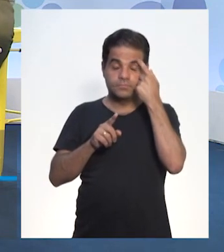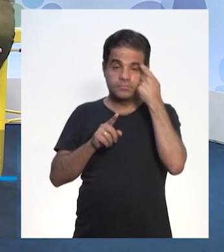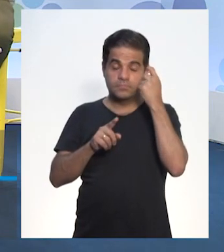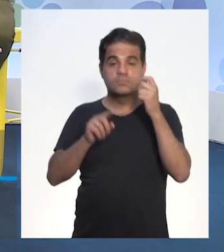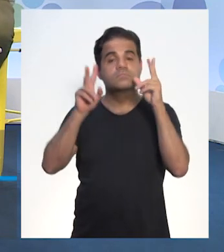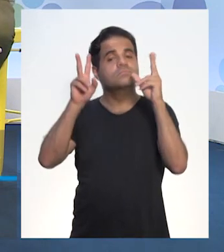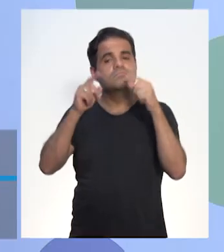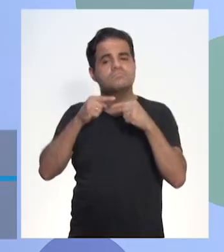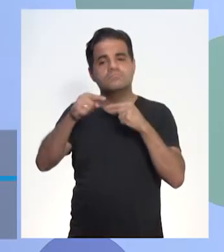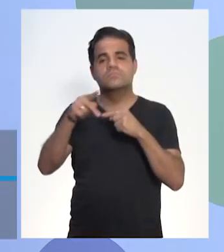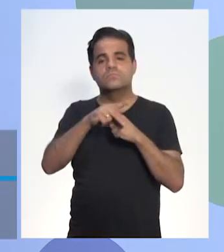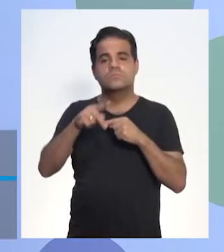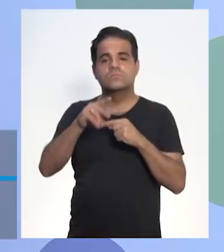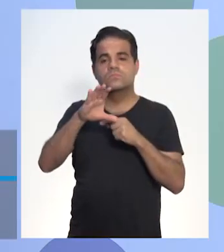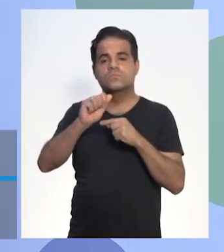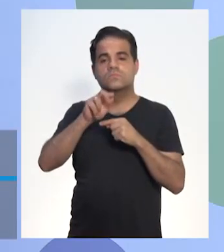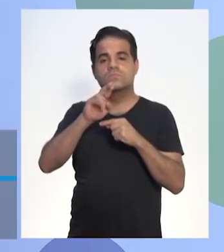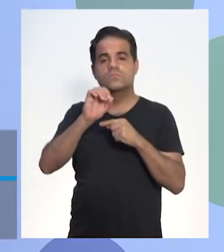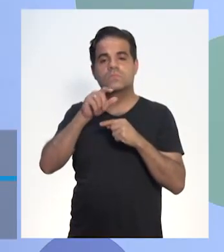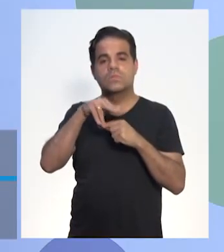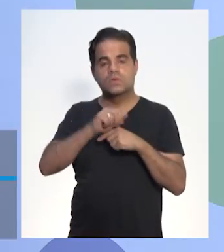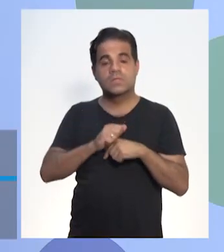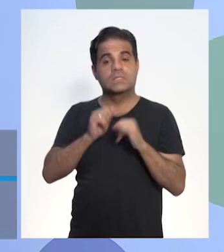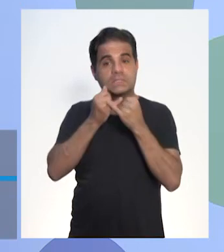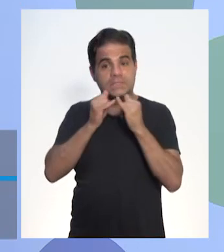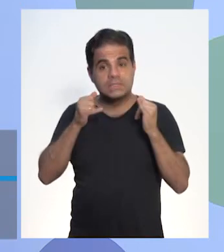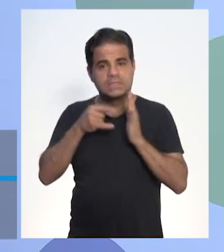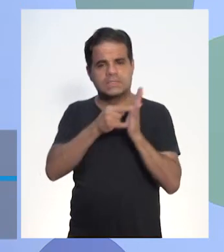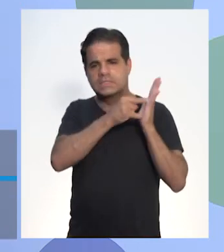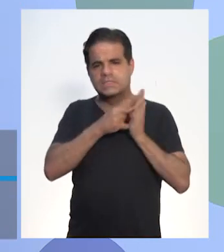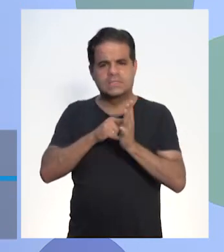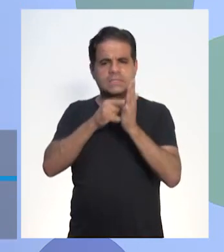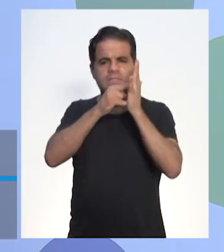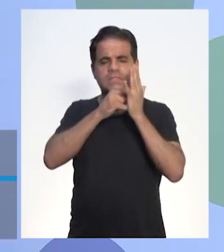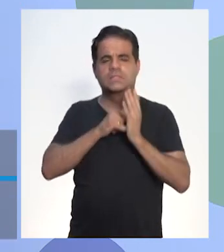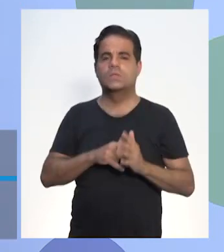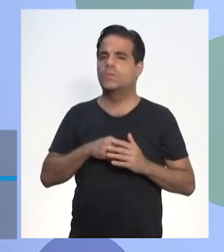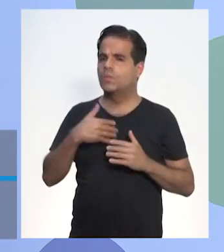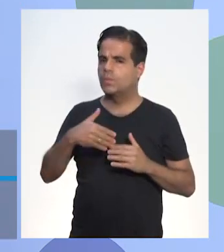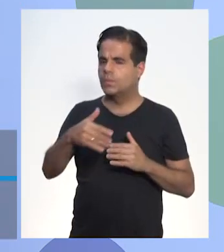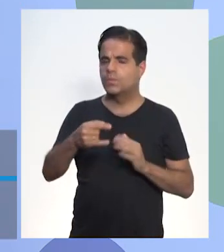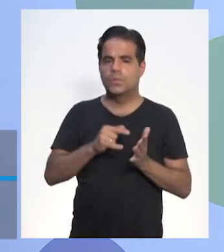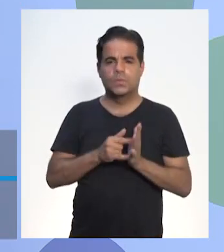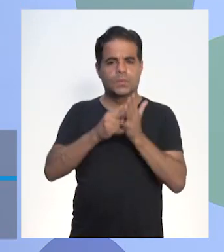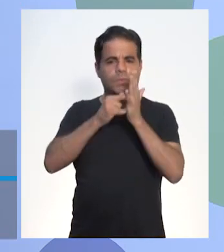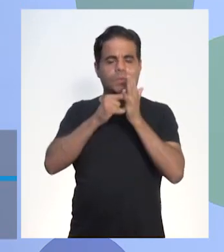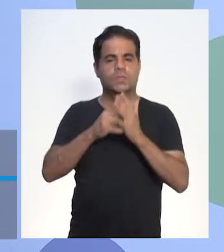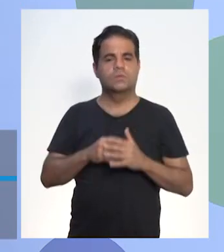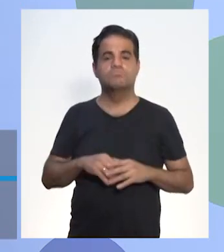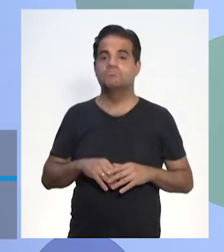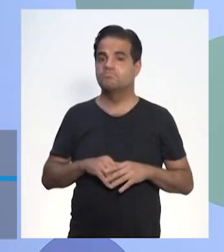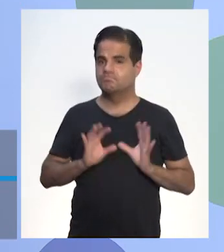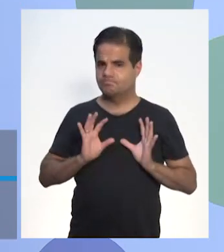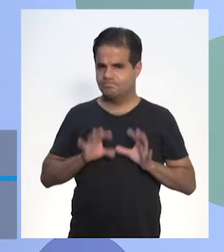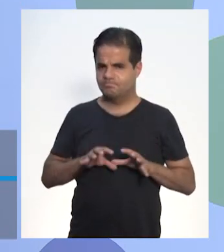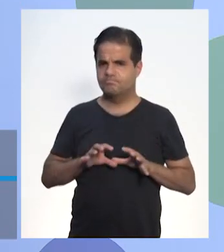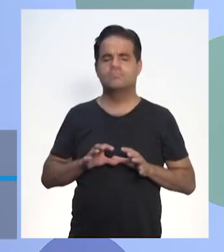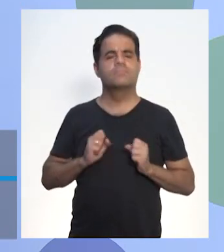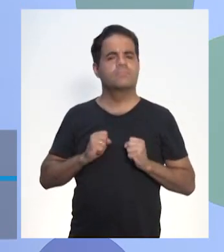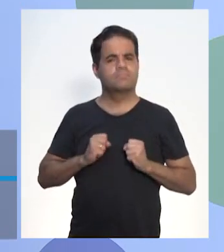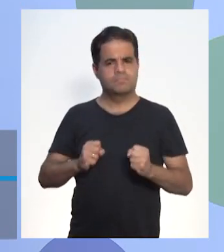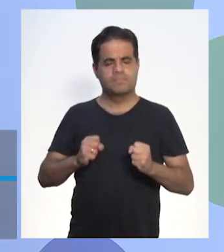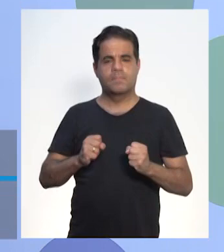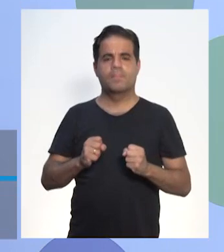Contra-eletromotriz. Professora Carolina aqui participando também, energia cinética, energia magnética, energia elétrica. Tensão, potência, corrente